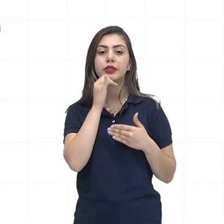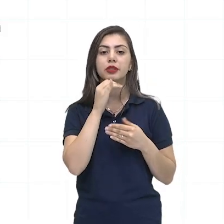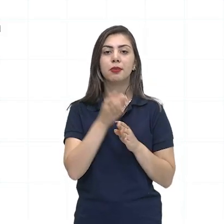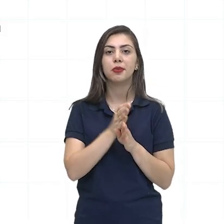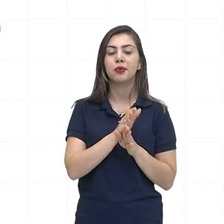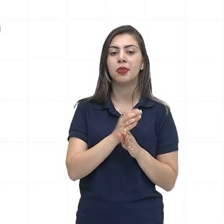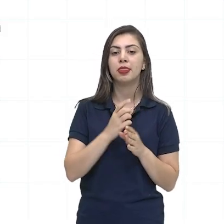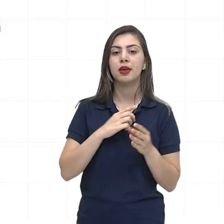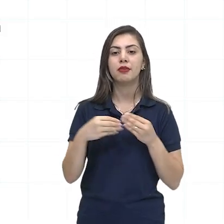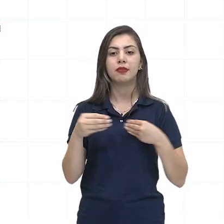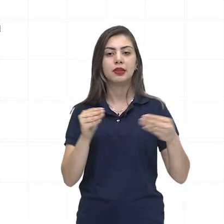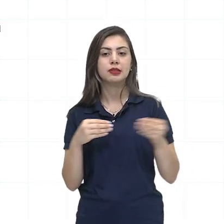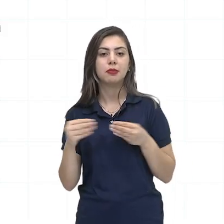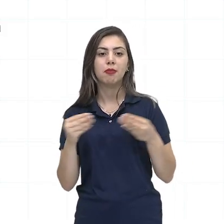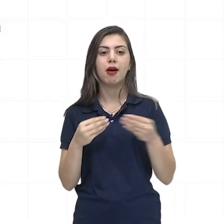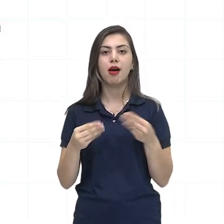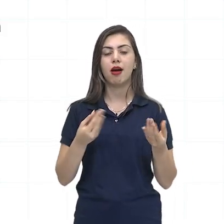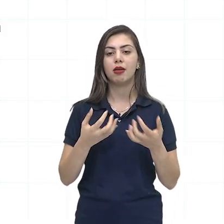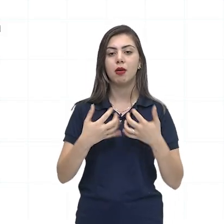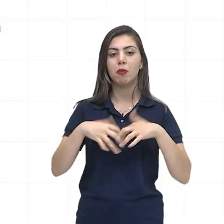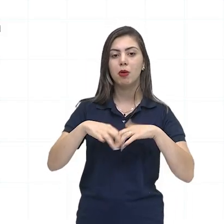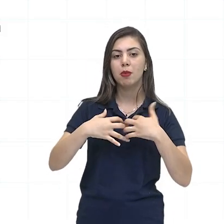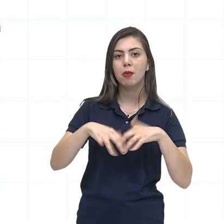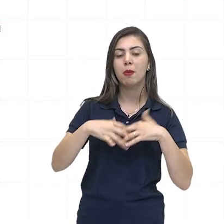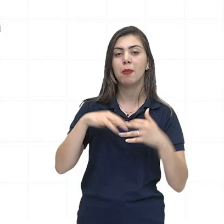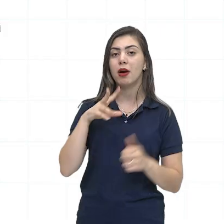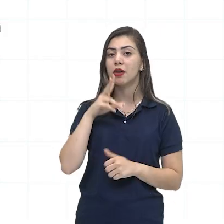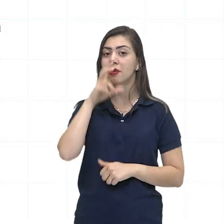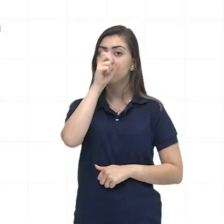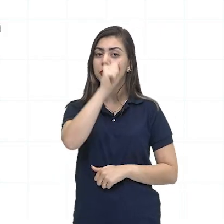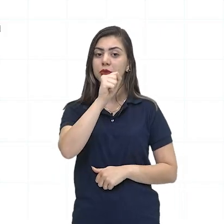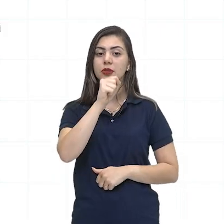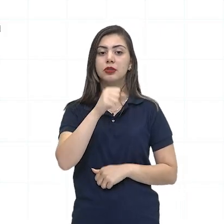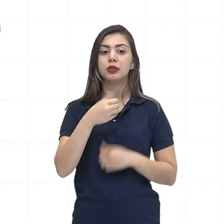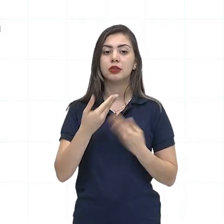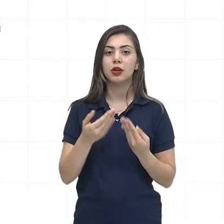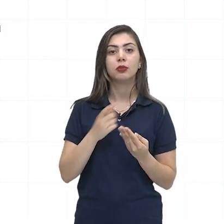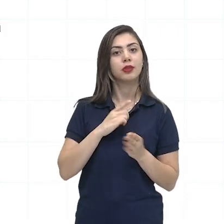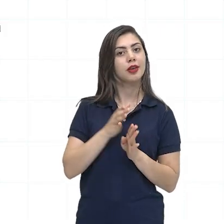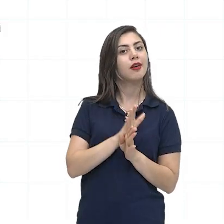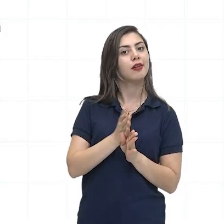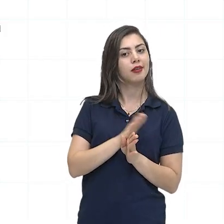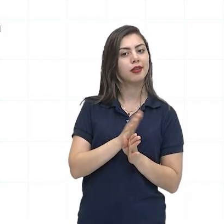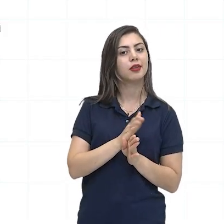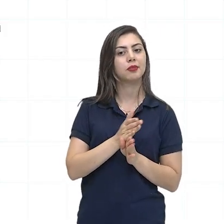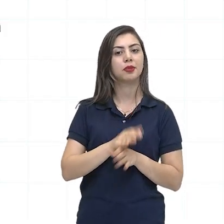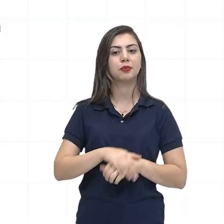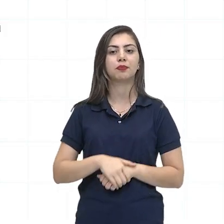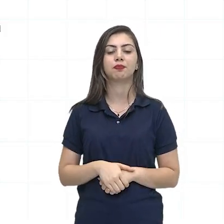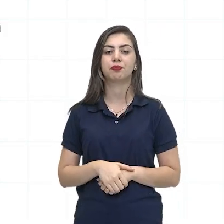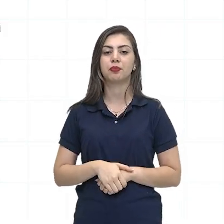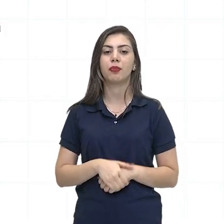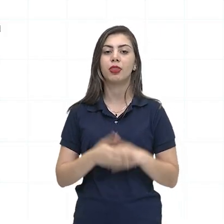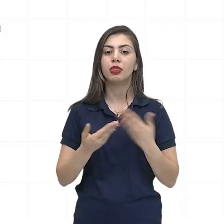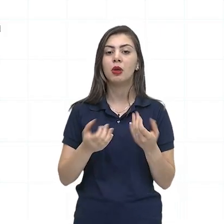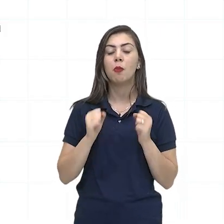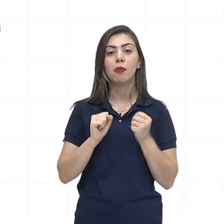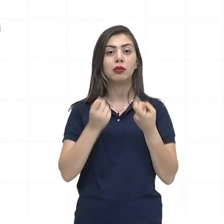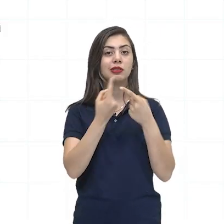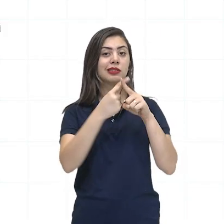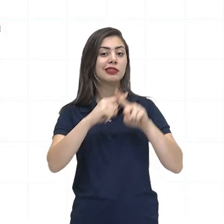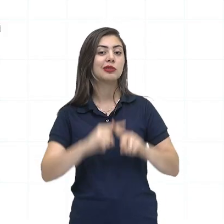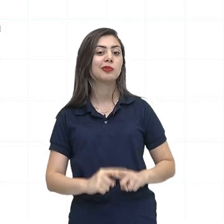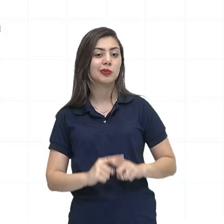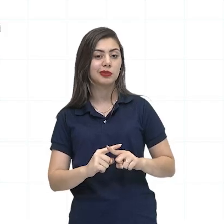físicos como flexibilidade, coordenação, motora e força. O equilíbrio também está aí, viu? Ela pode